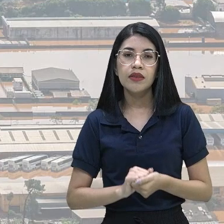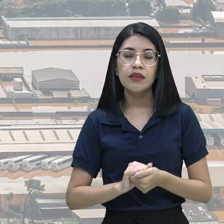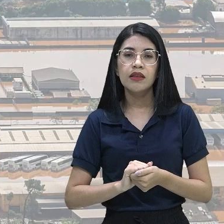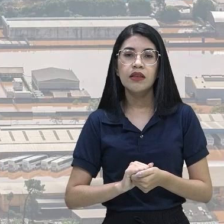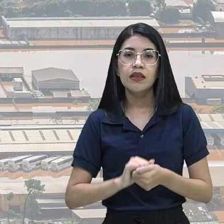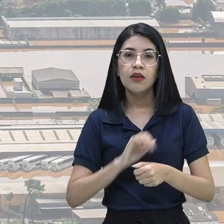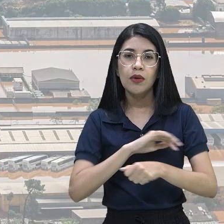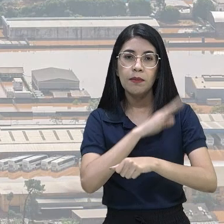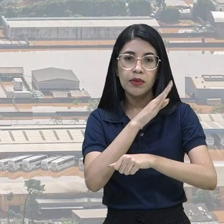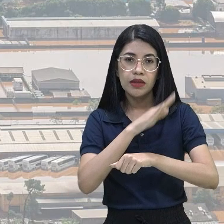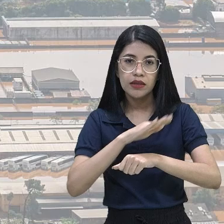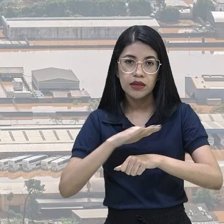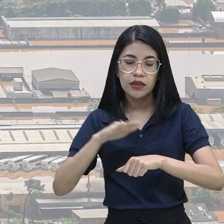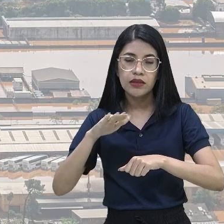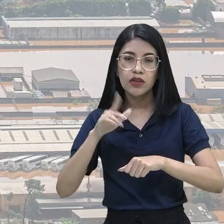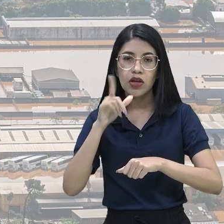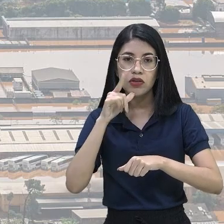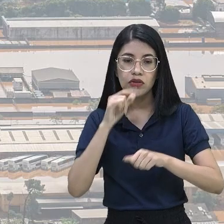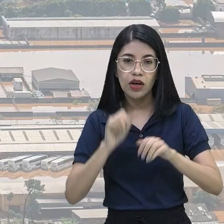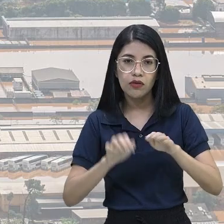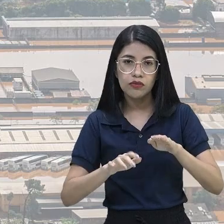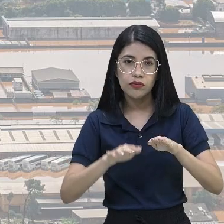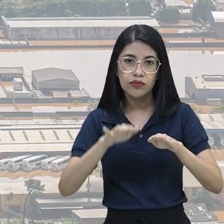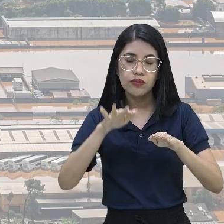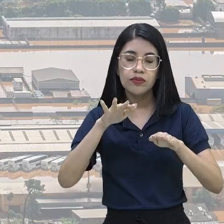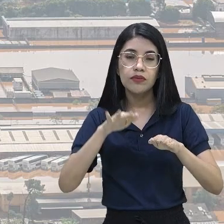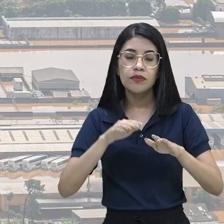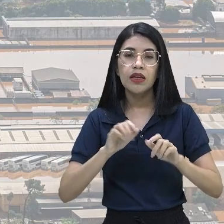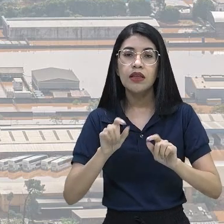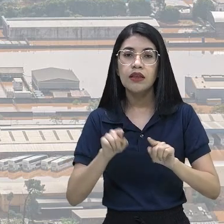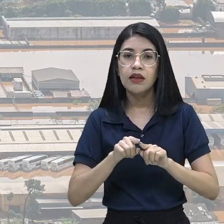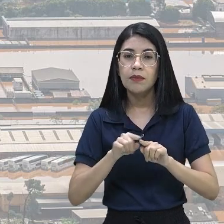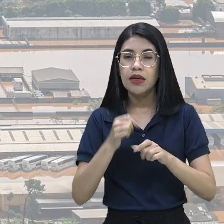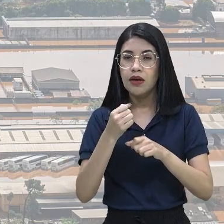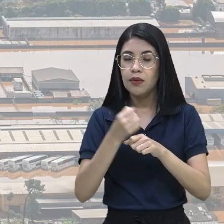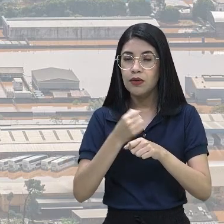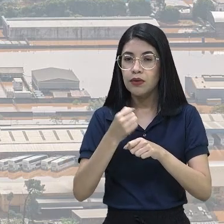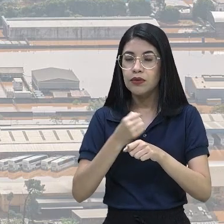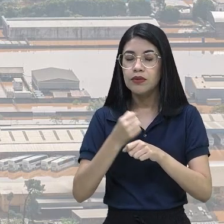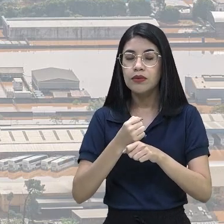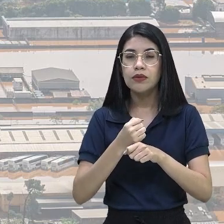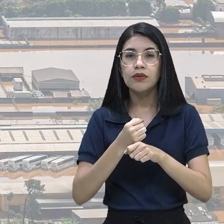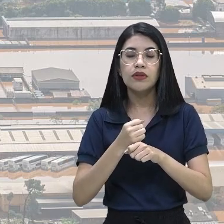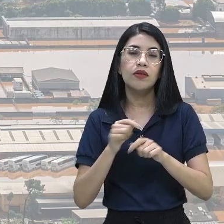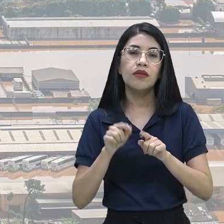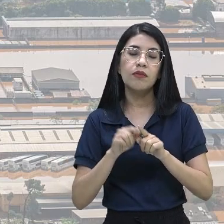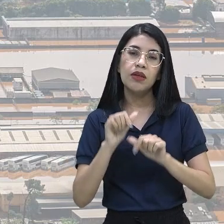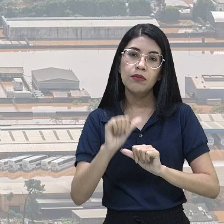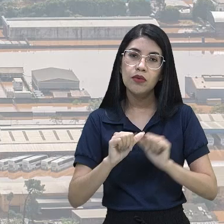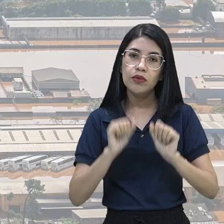né? Então, a gente tem ali a construção, a modificação da paisagem.